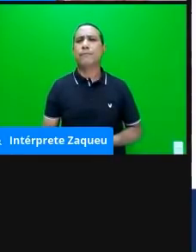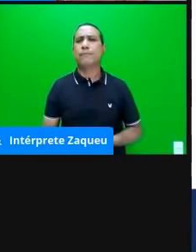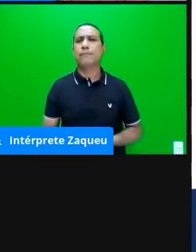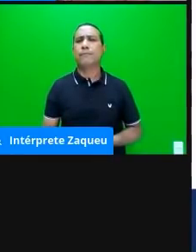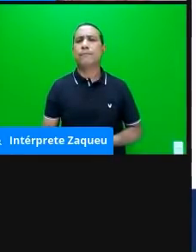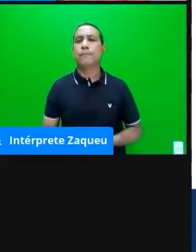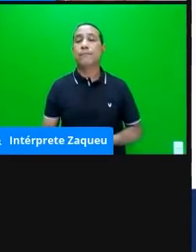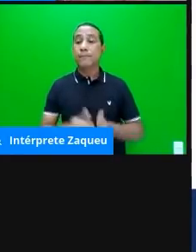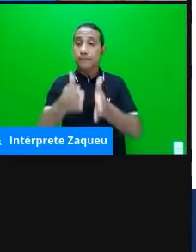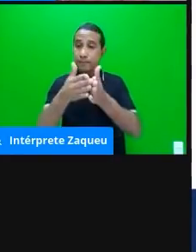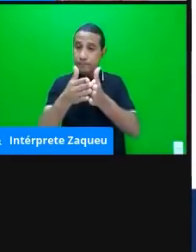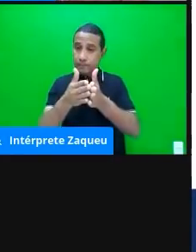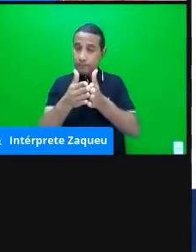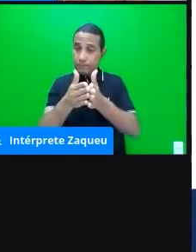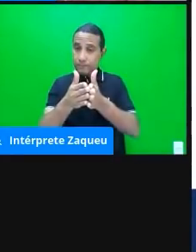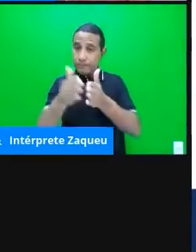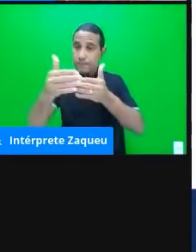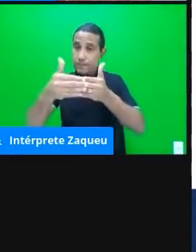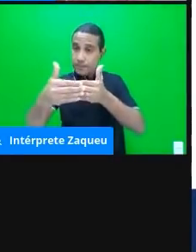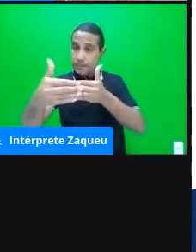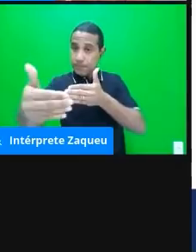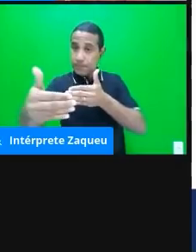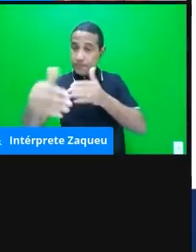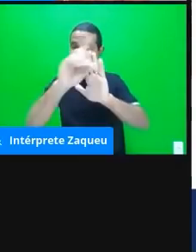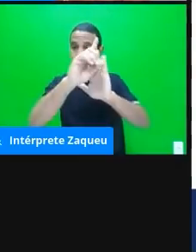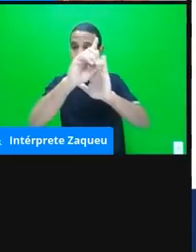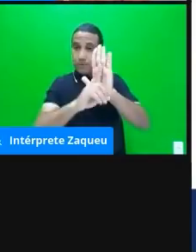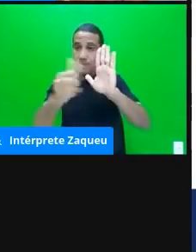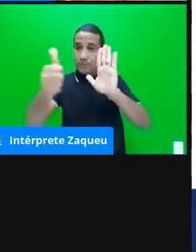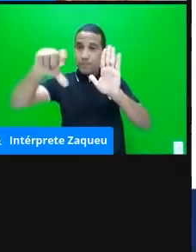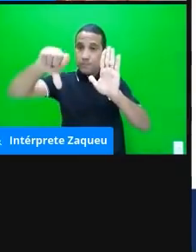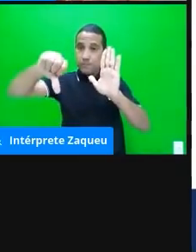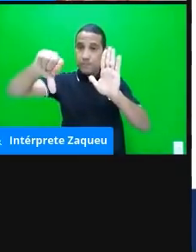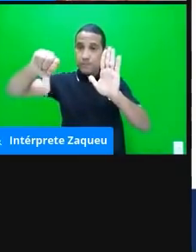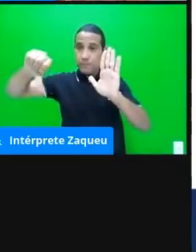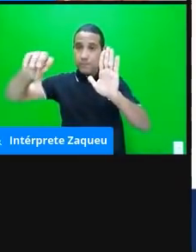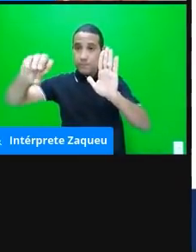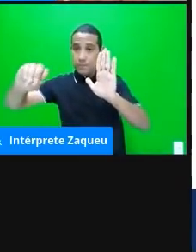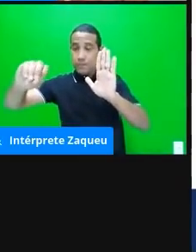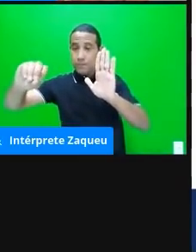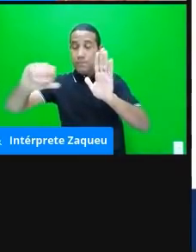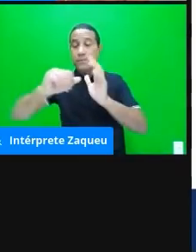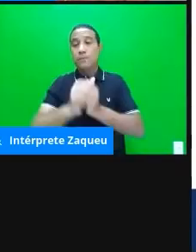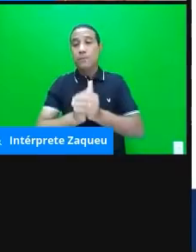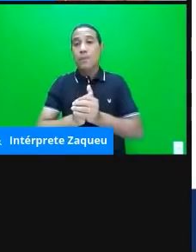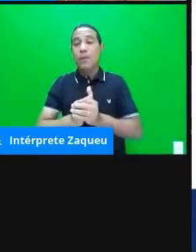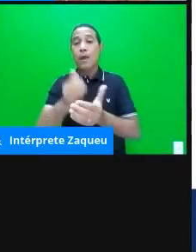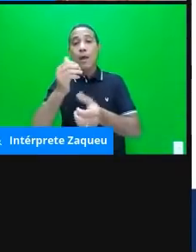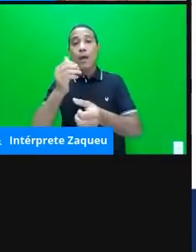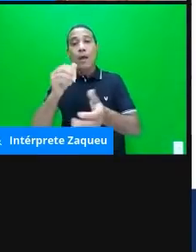A partir da década de 90, os estudos de Magda Soares também,